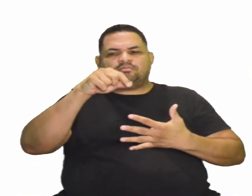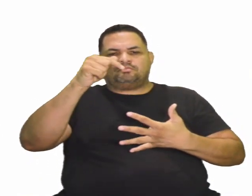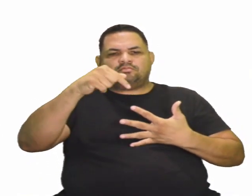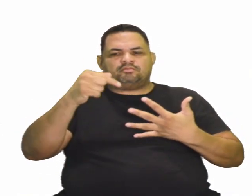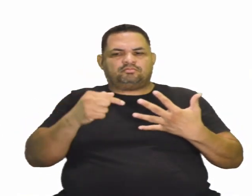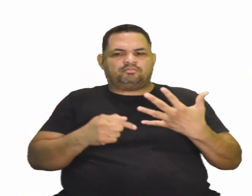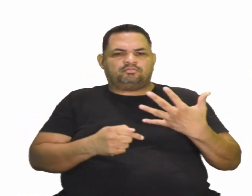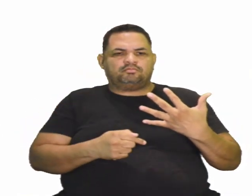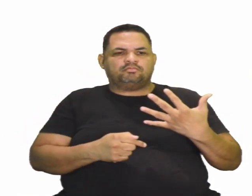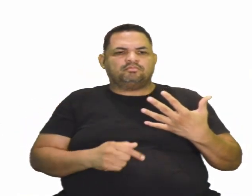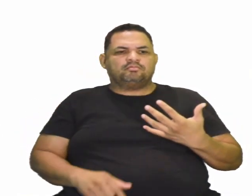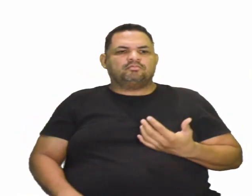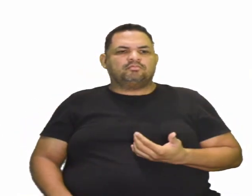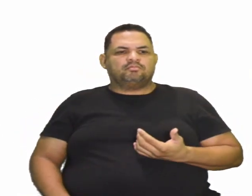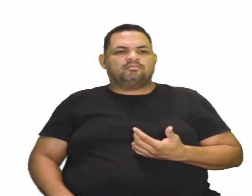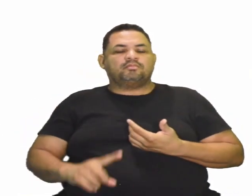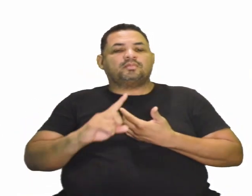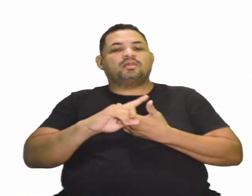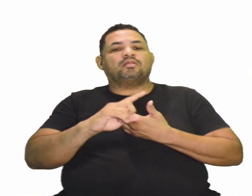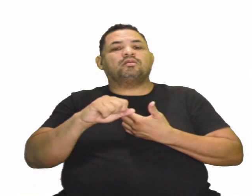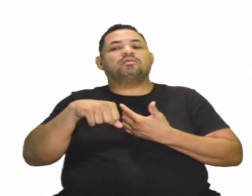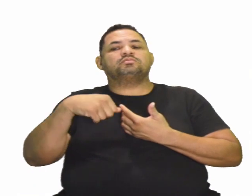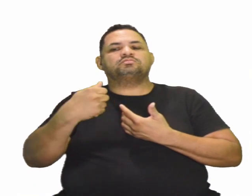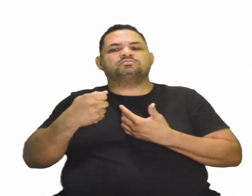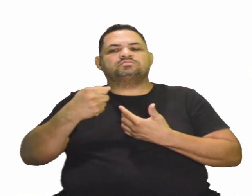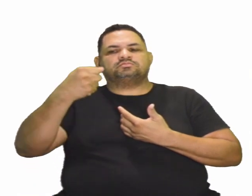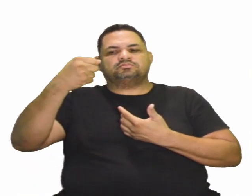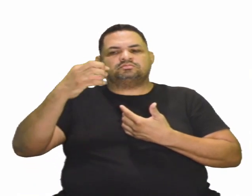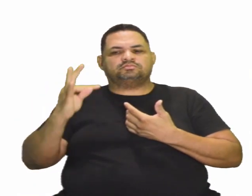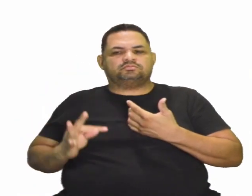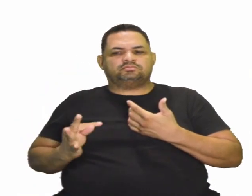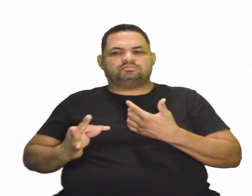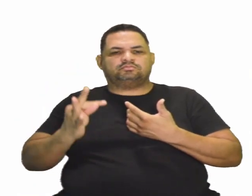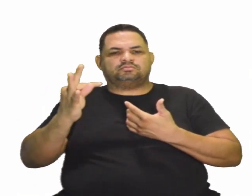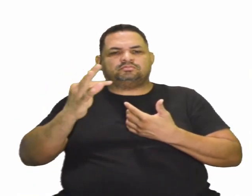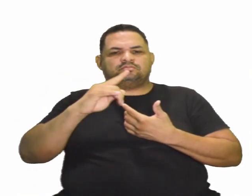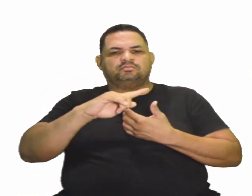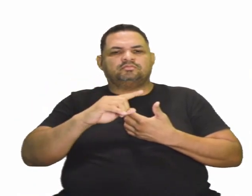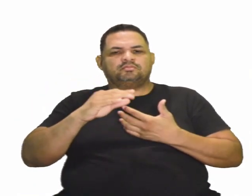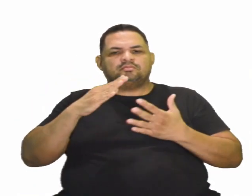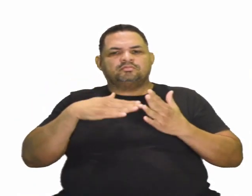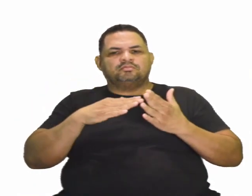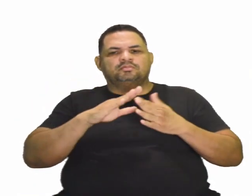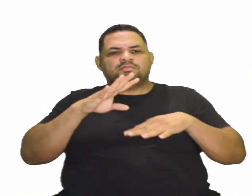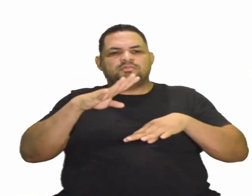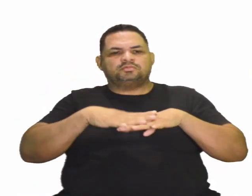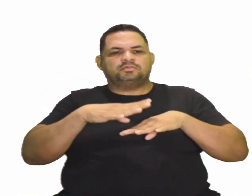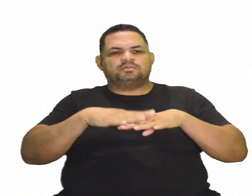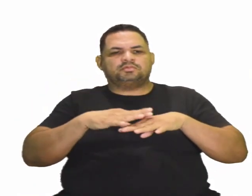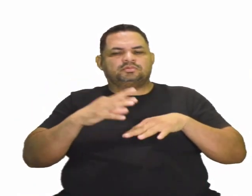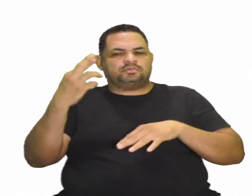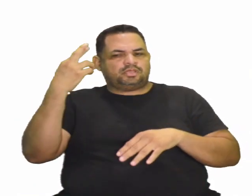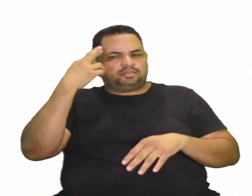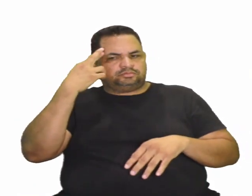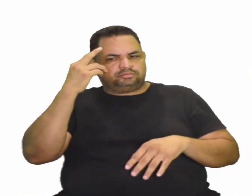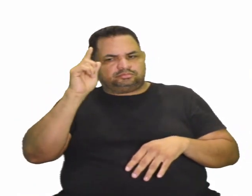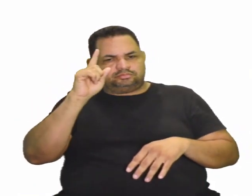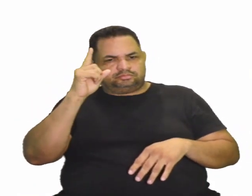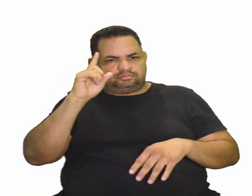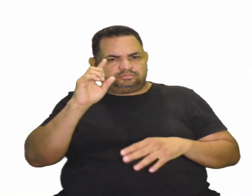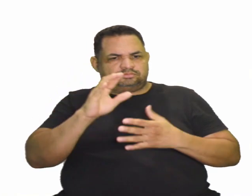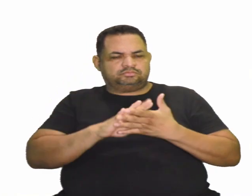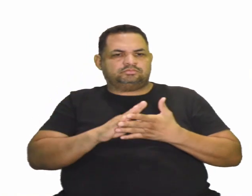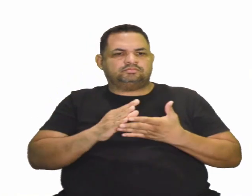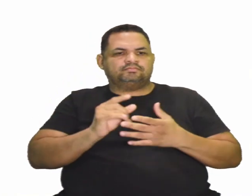correta. Então, quais eram as técnicas? Apenas os princípios matemáticos e racionais? Então,